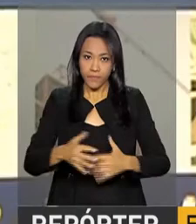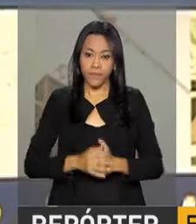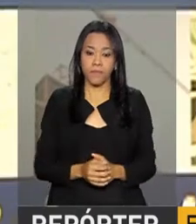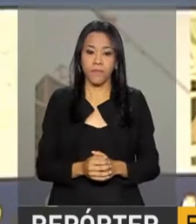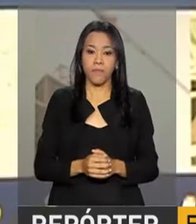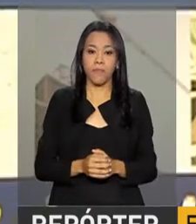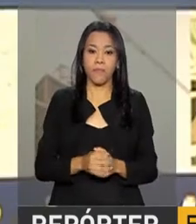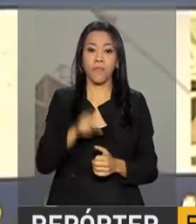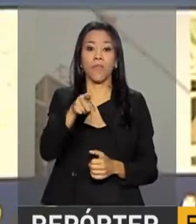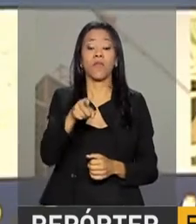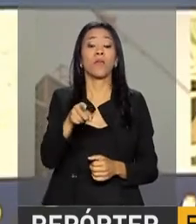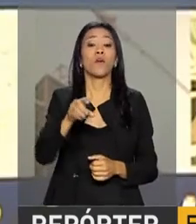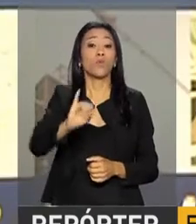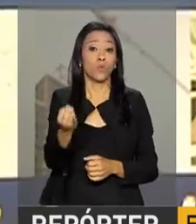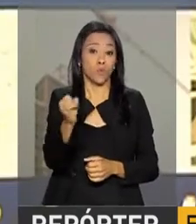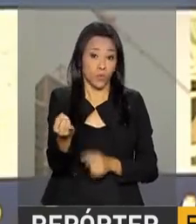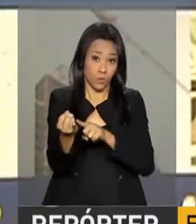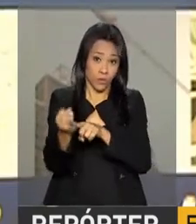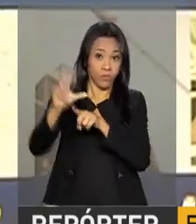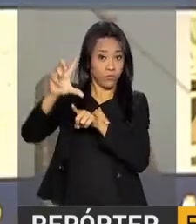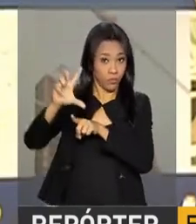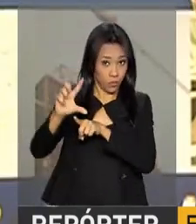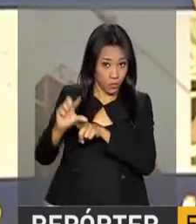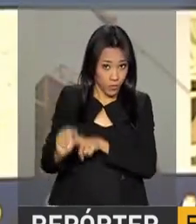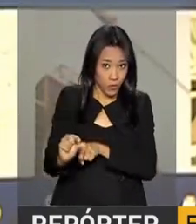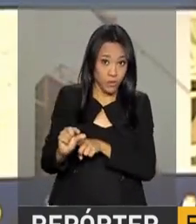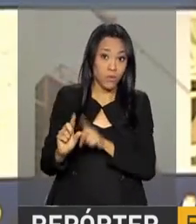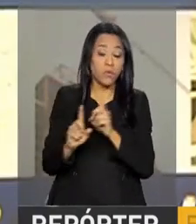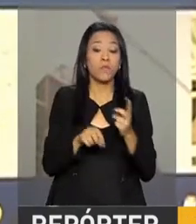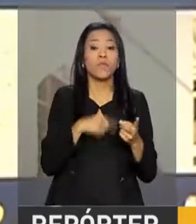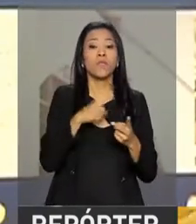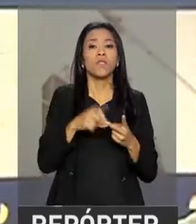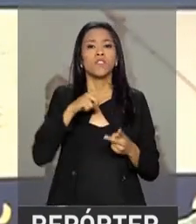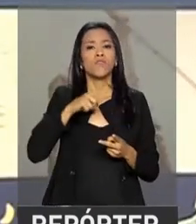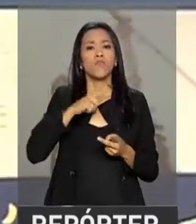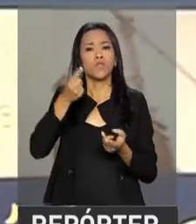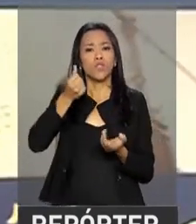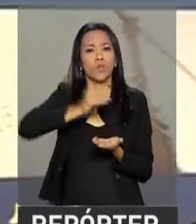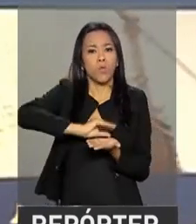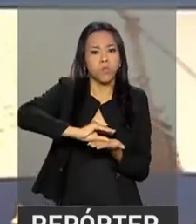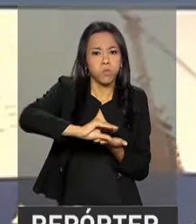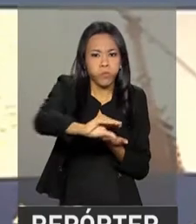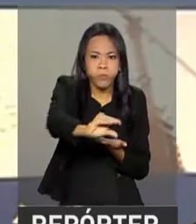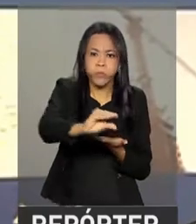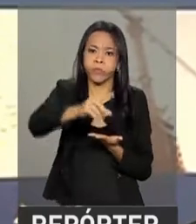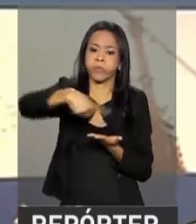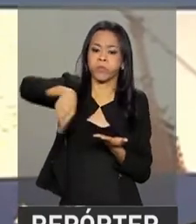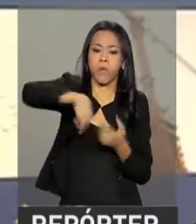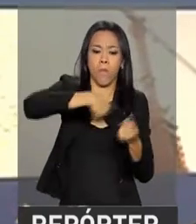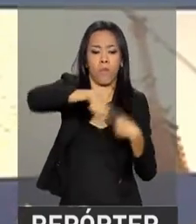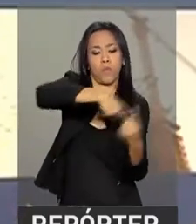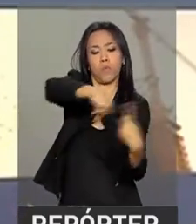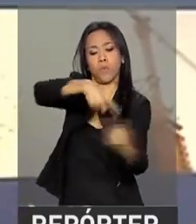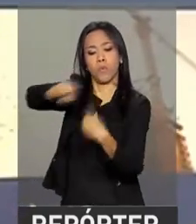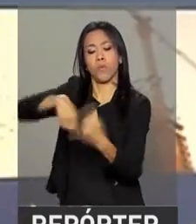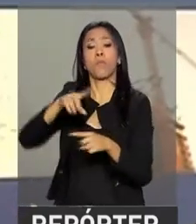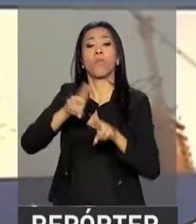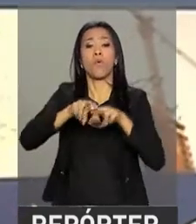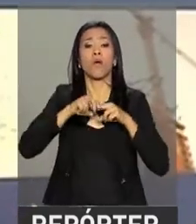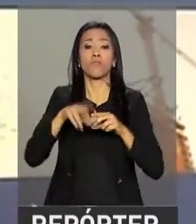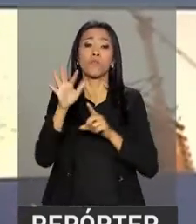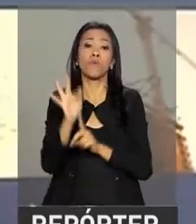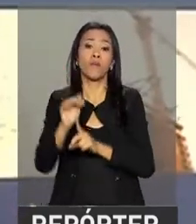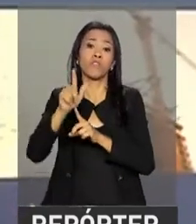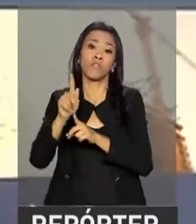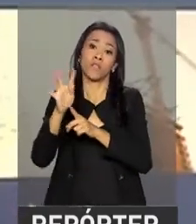a taxa de juros em queda, tivemos uma injeção de alguns bilhões de reais por conta das contas inativas do Fundo de Garantia